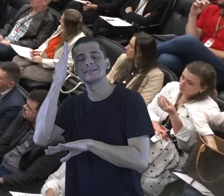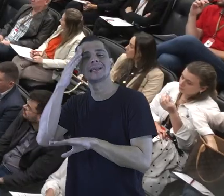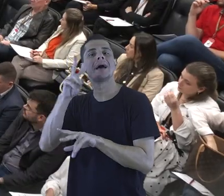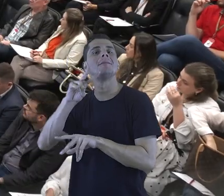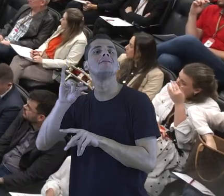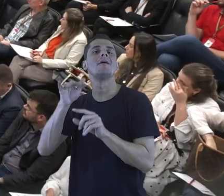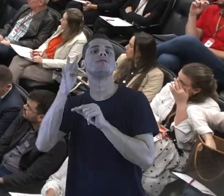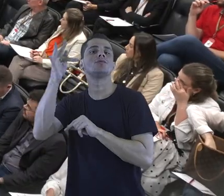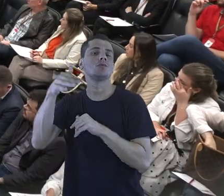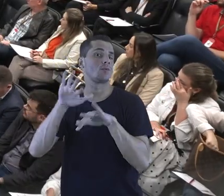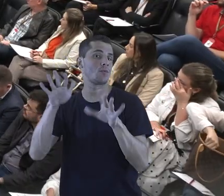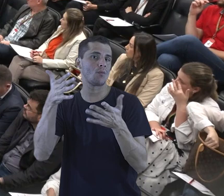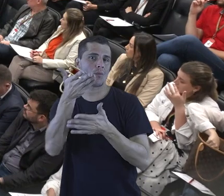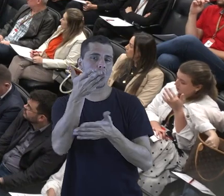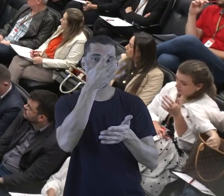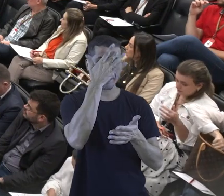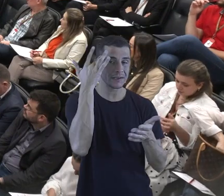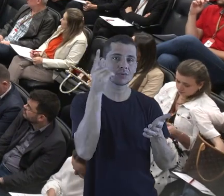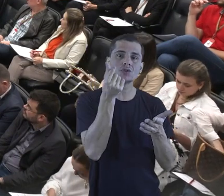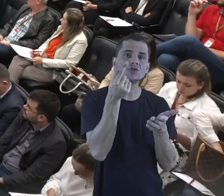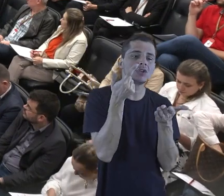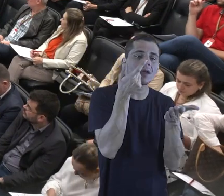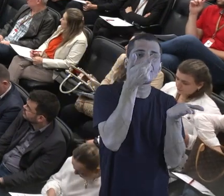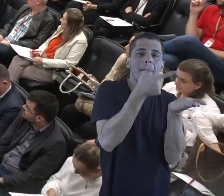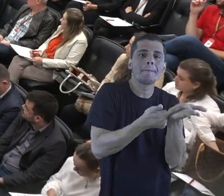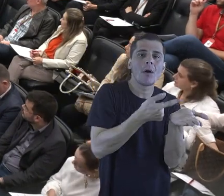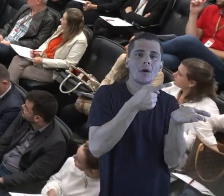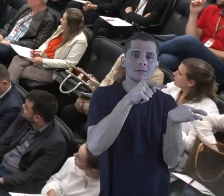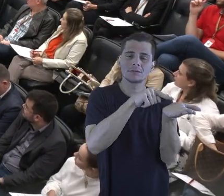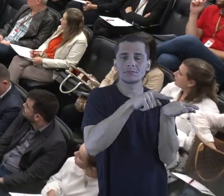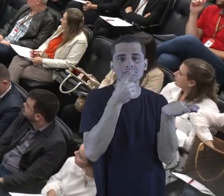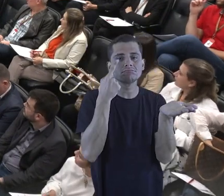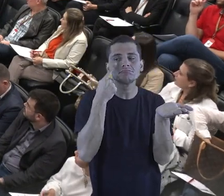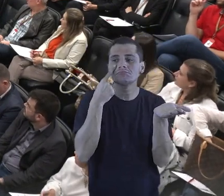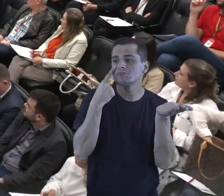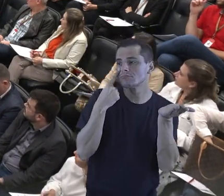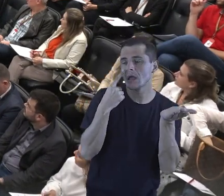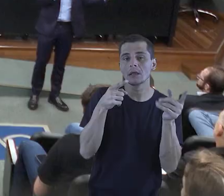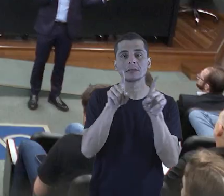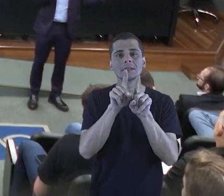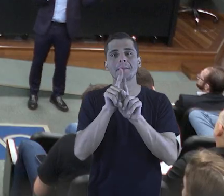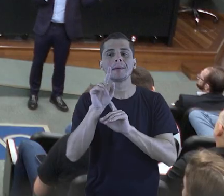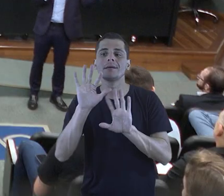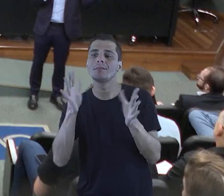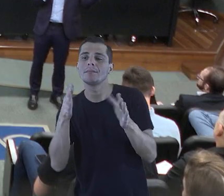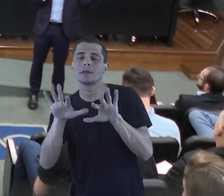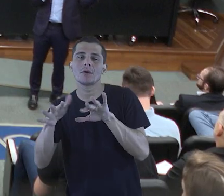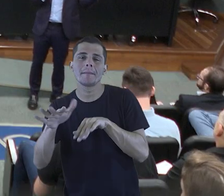Os caras sabem quantas vezes você entrou, no que você apostou, eles sabem como você vai apostar amanhã.